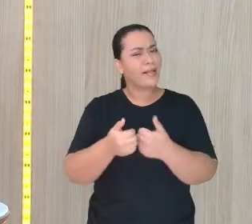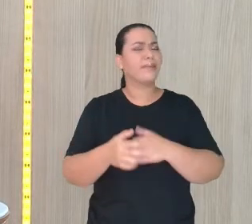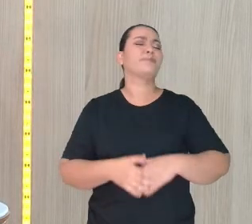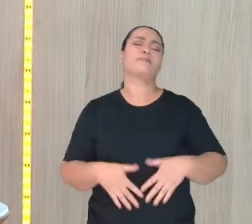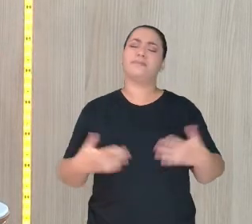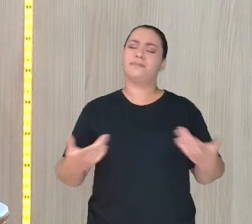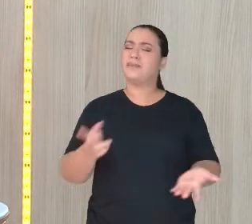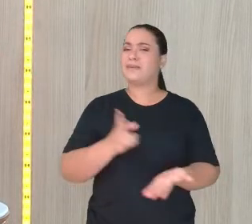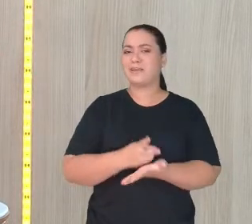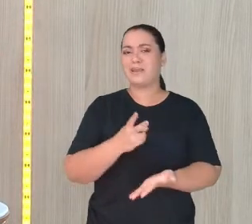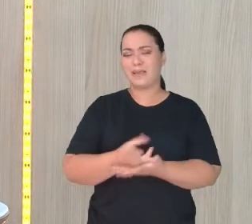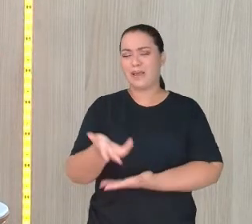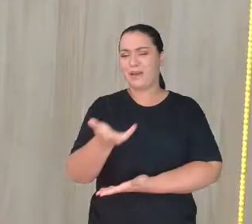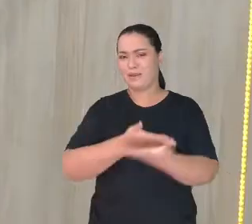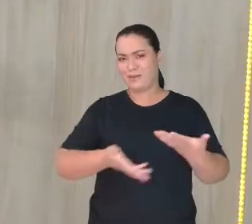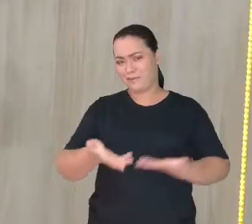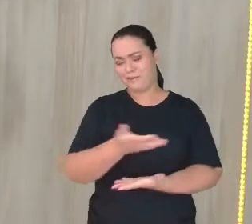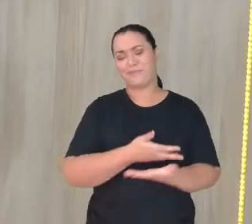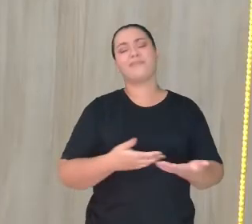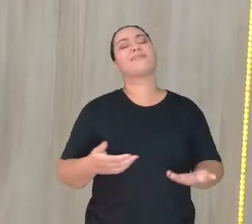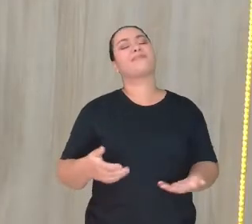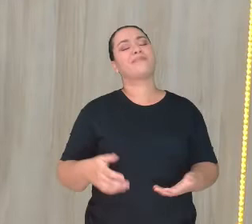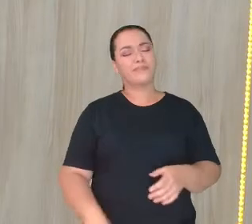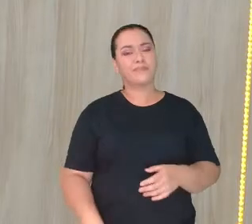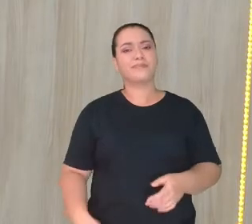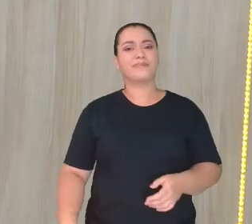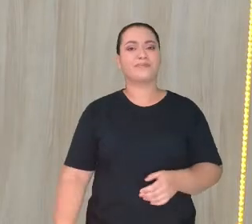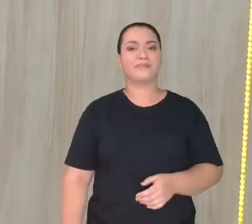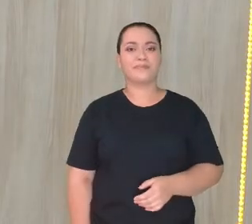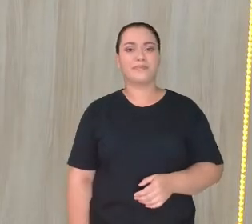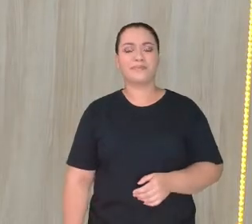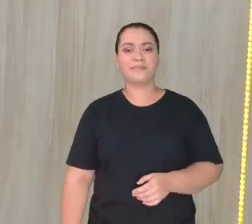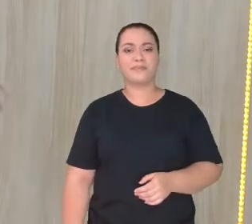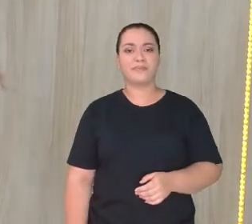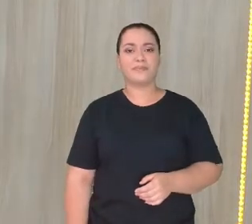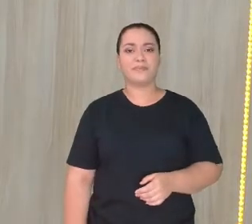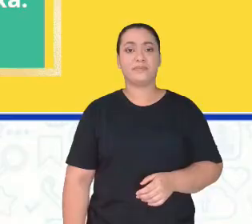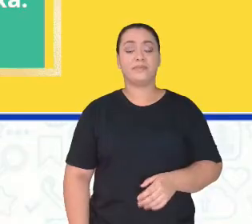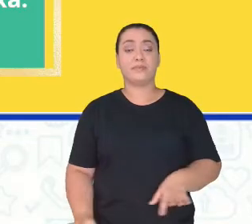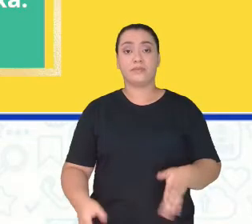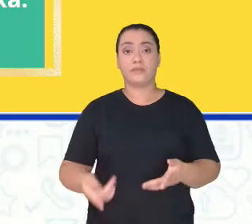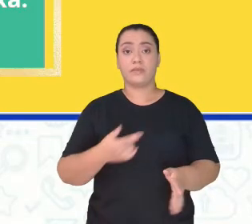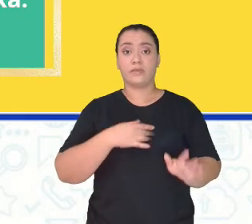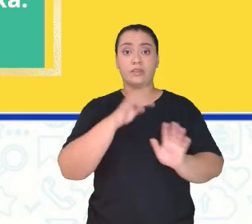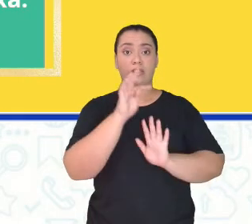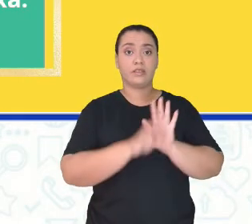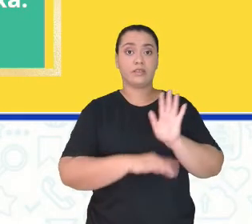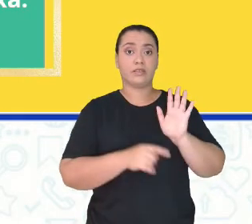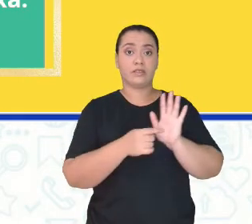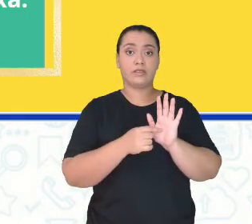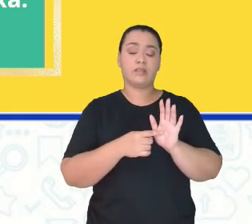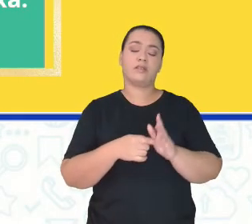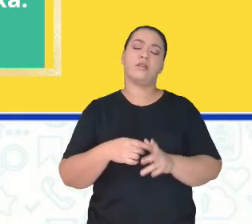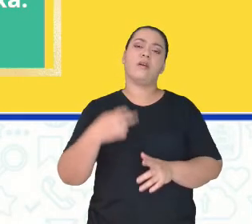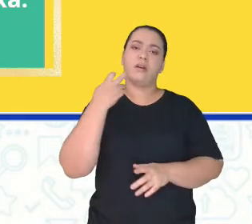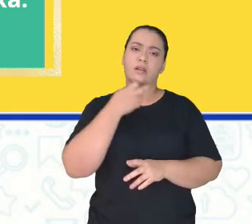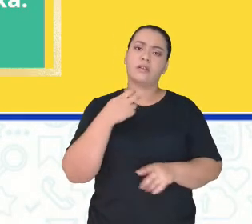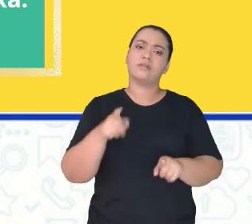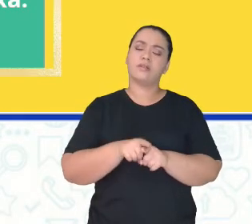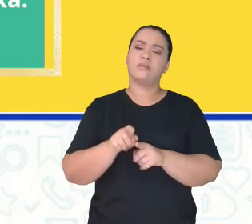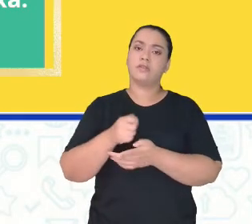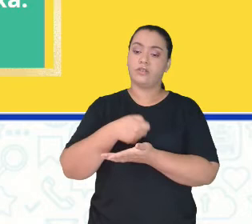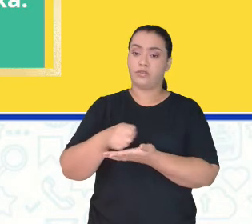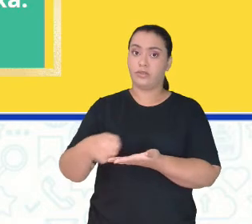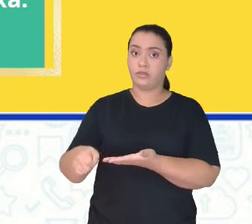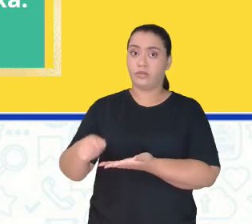Conosco. Sabino, como sempre, né? Sempre presente. Os textos, tanto orais quanto escritos, que